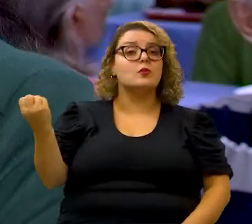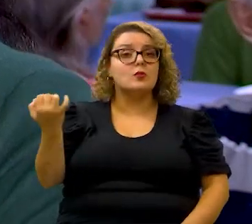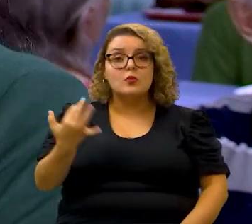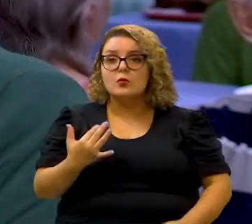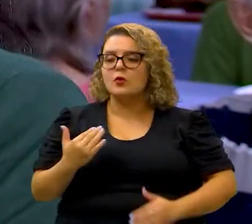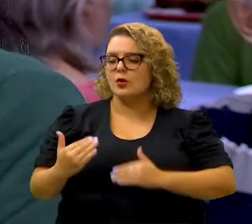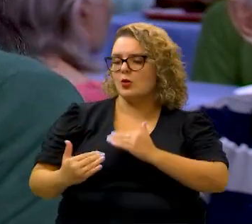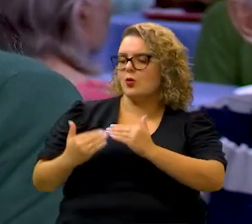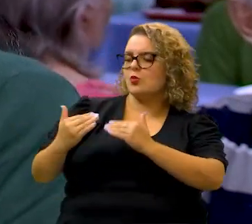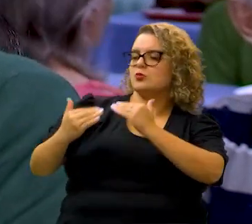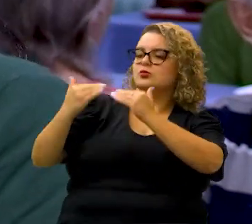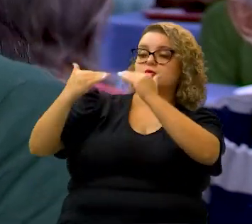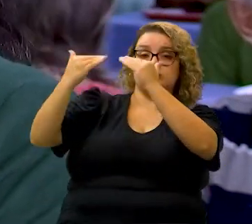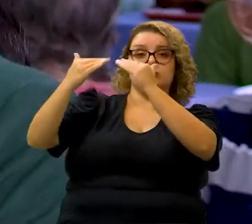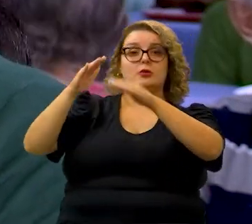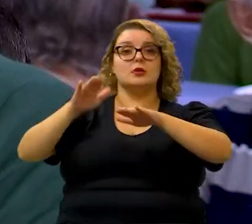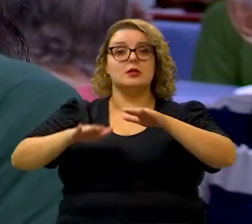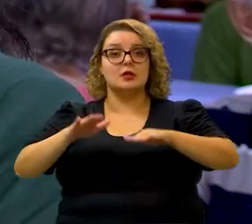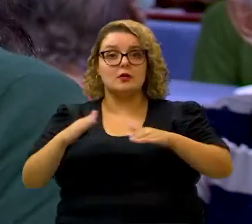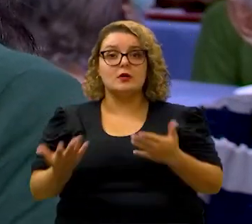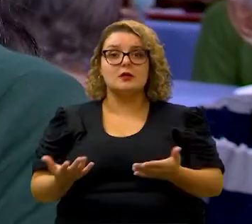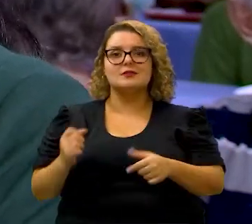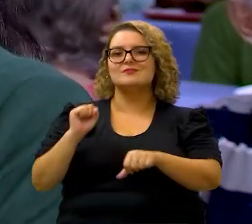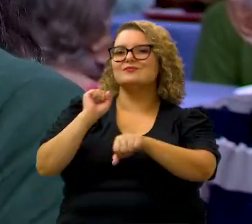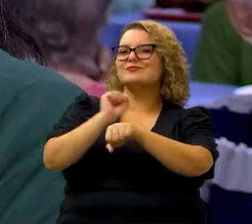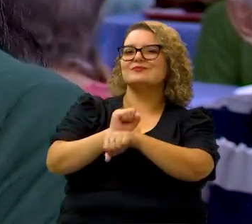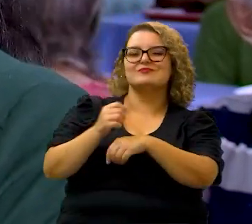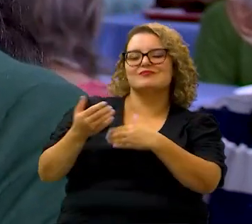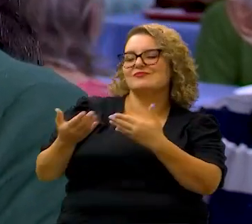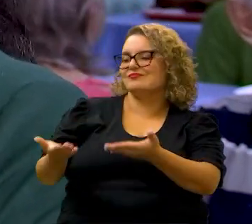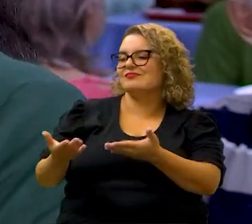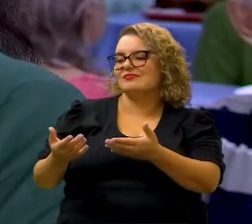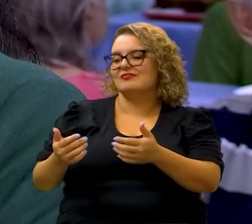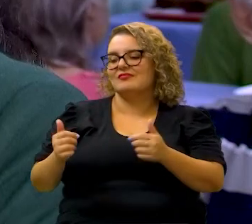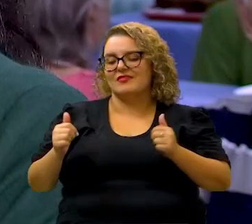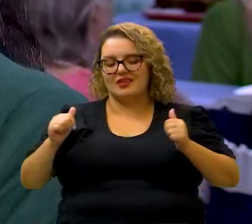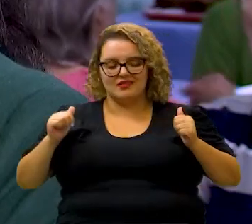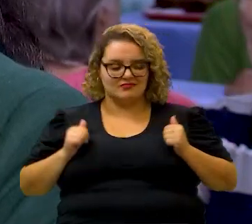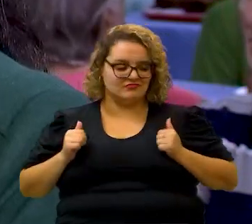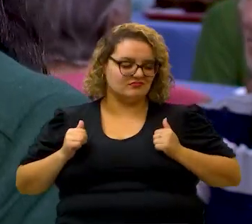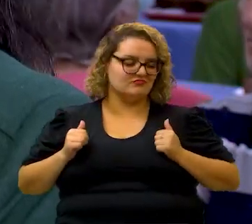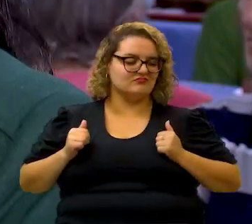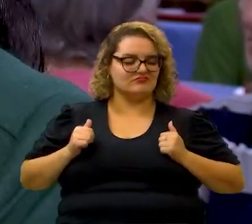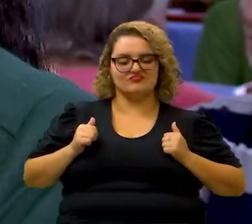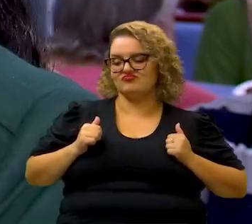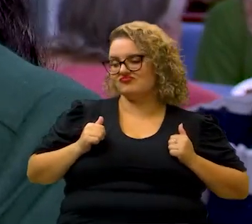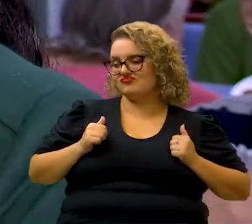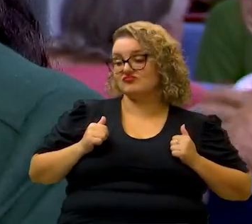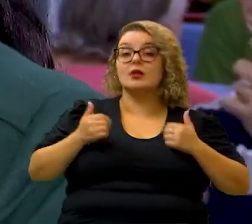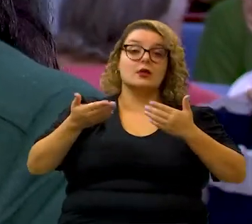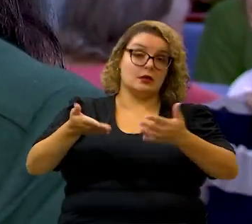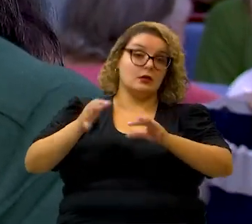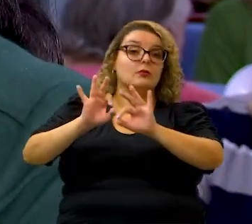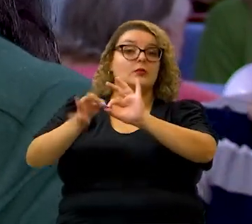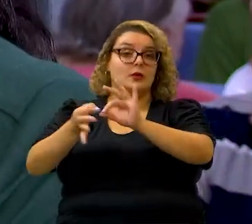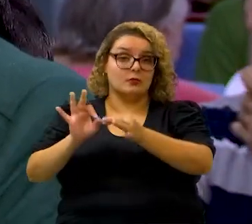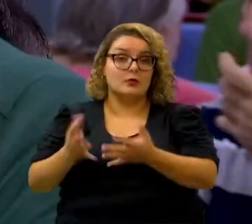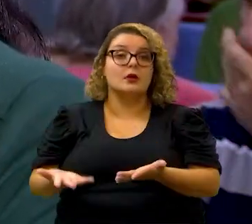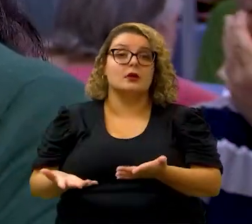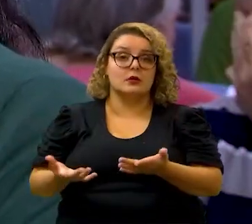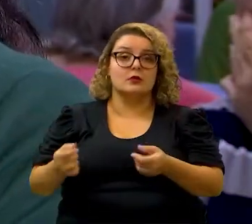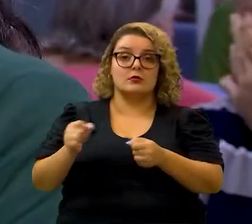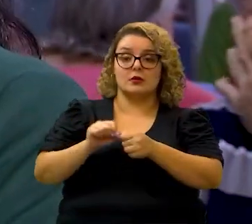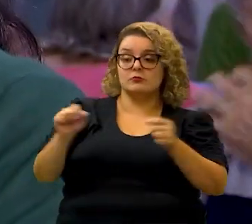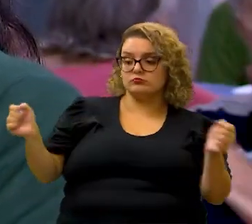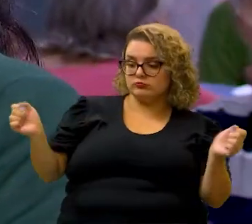o quanto que eles evoluem, né? E muitas vezes eles estavam parados, não estavam ociosos, né? E aí com essa